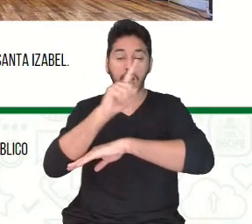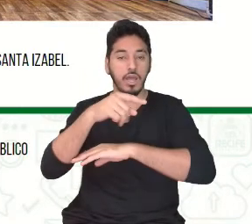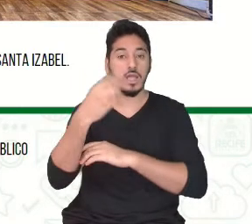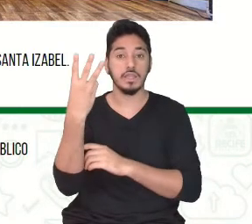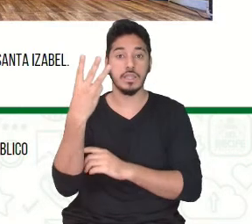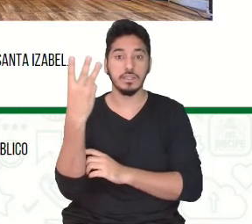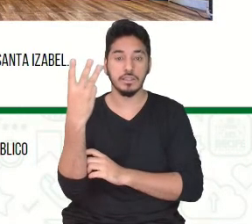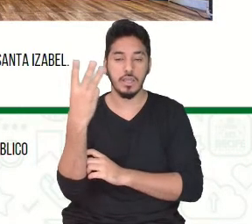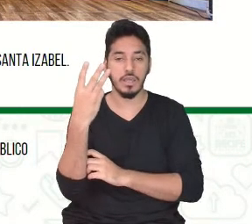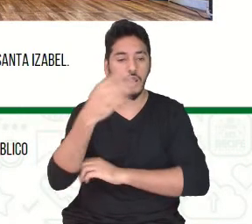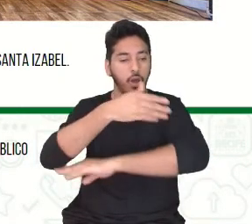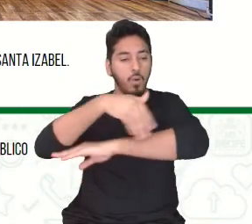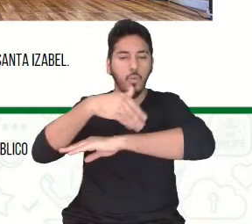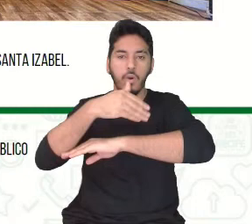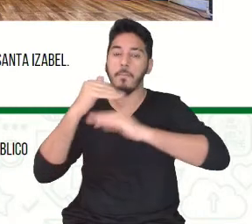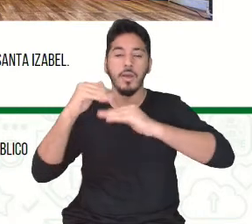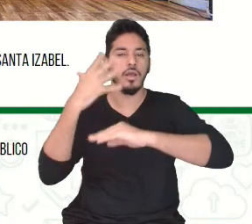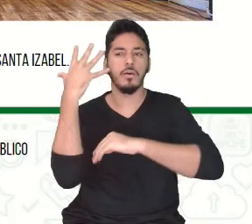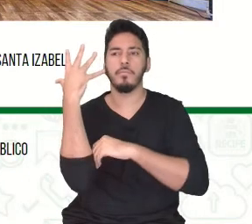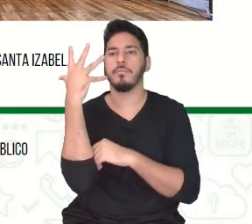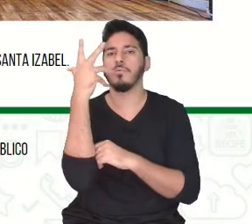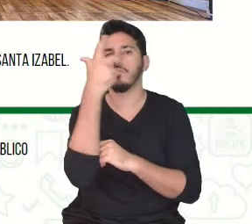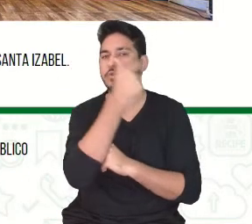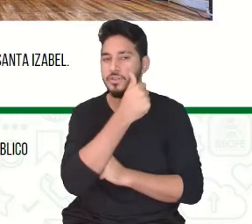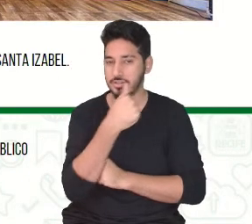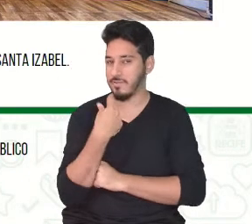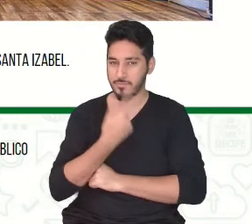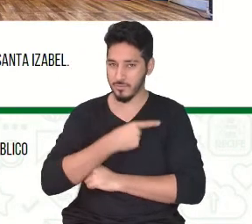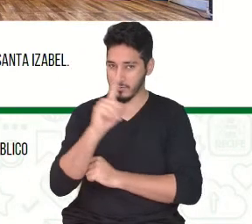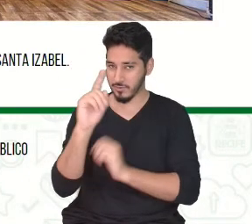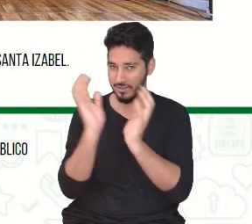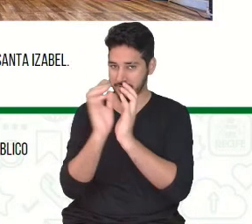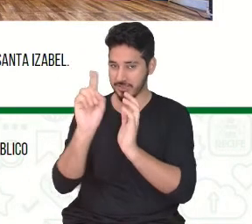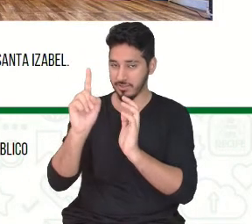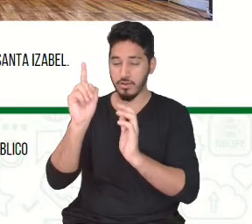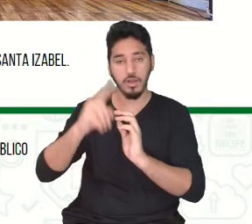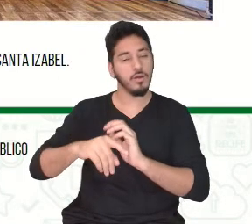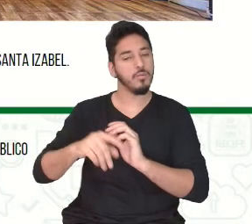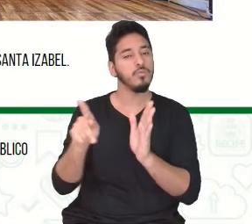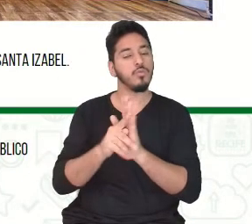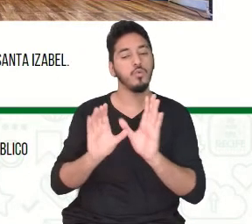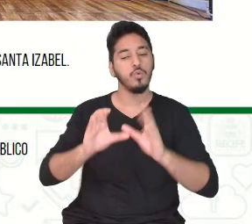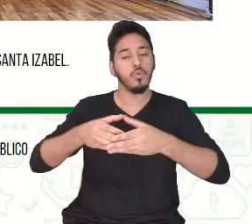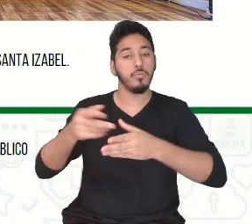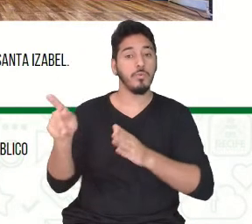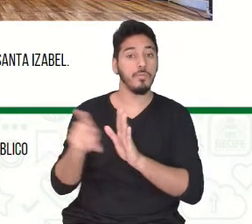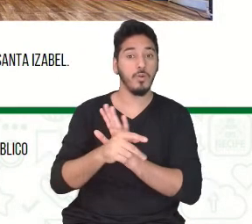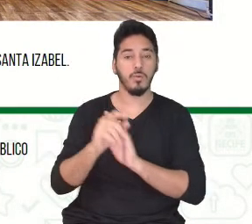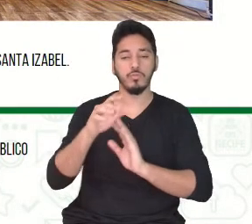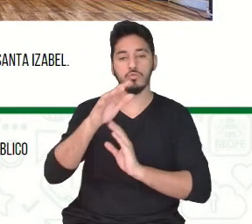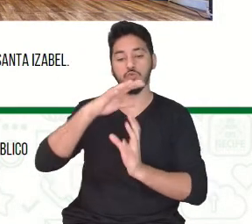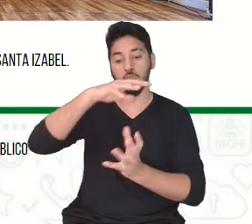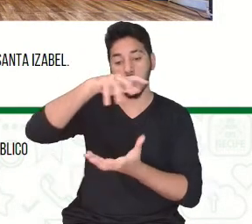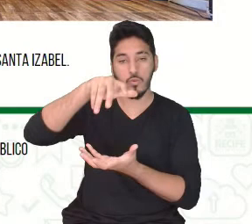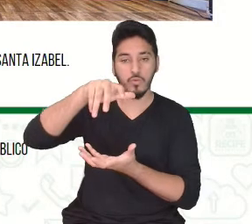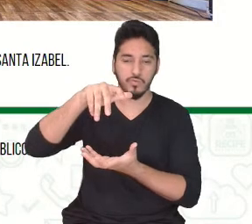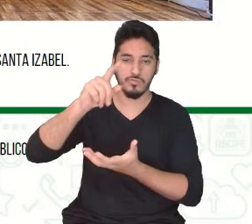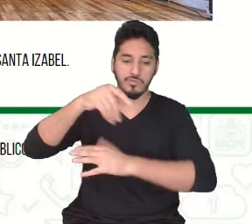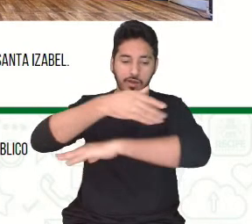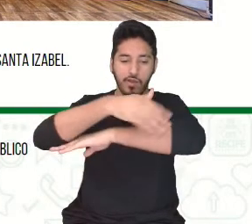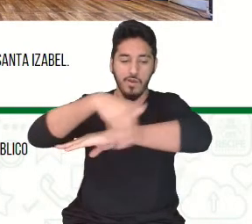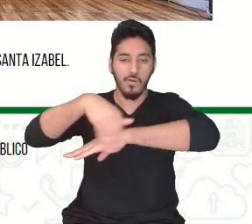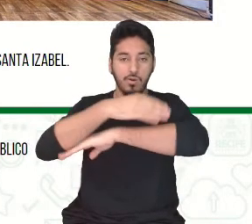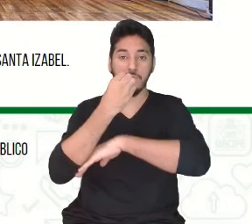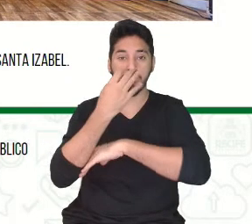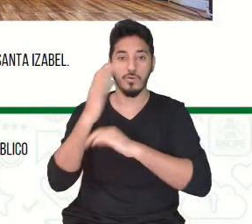terceira rua mais bonita do mundo. E não é por nós, recifenses, não, viu? É por órgãos internacionais de arquitetura. Então, a Rua do Bom Jesus